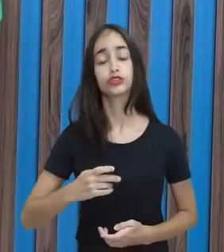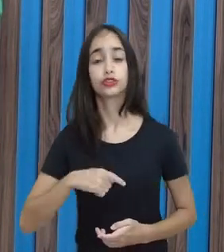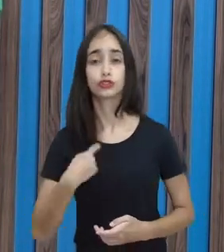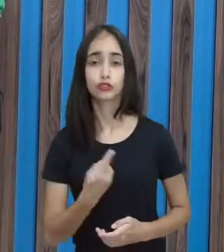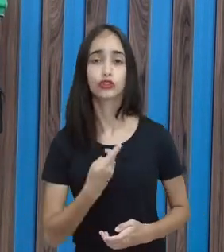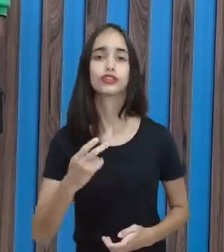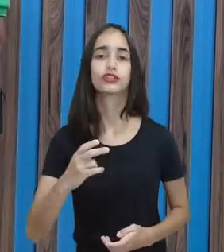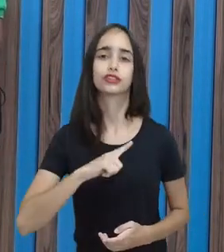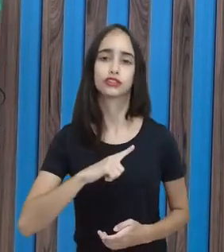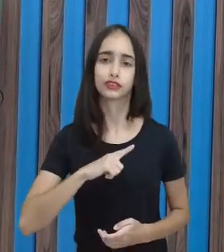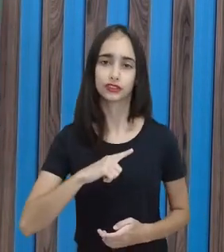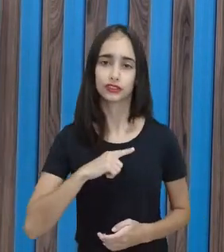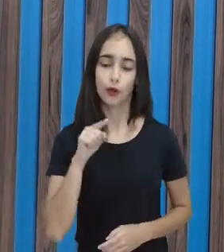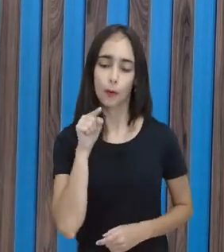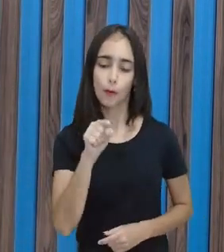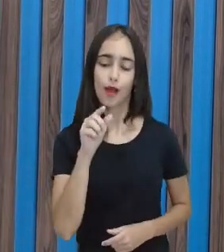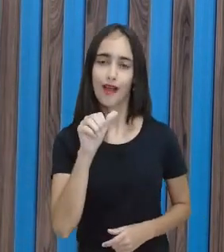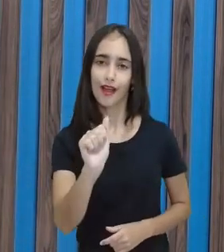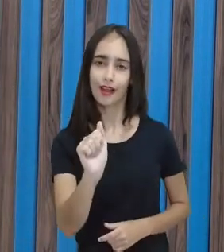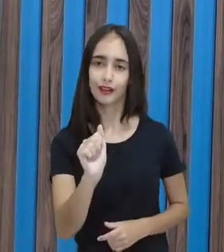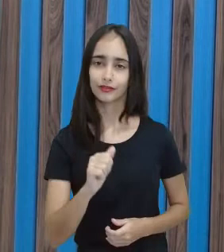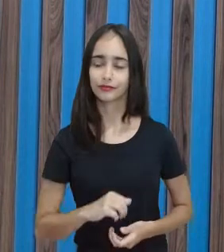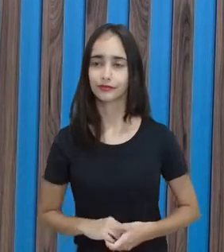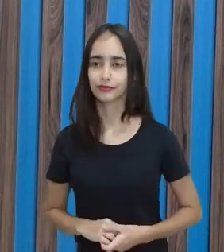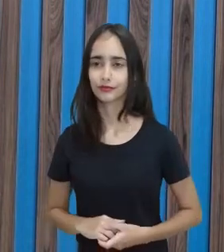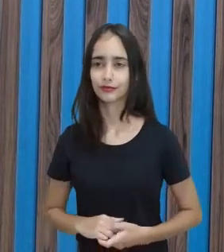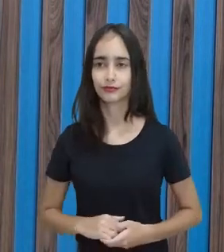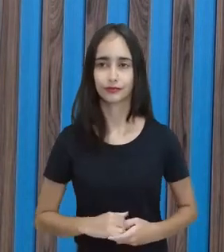ponto A. Nesse exemplo,